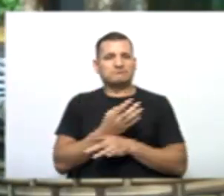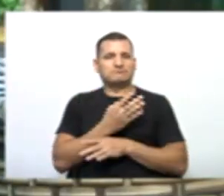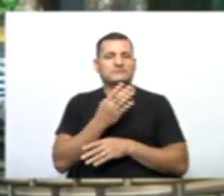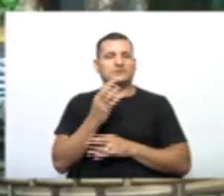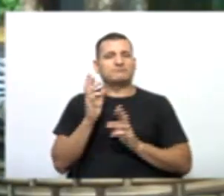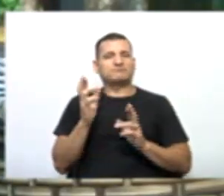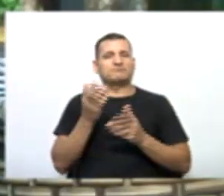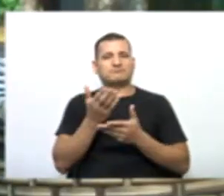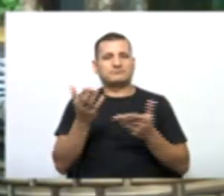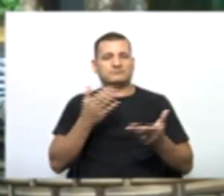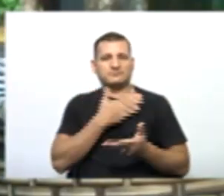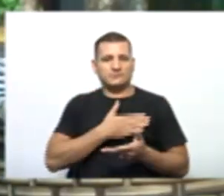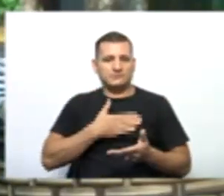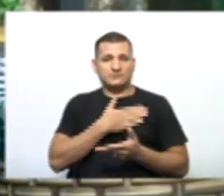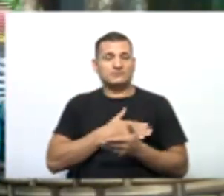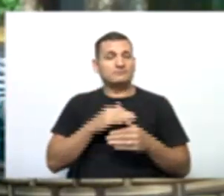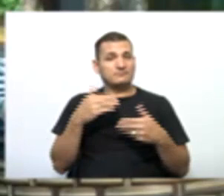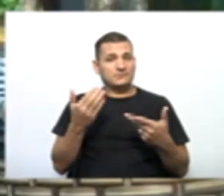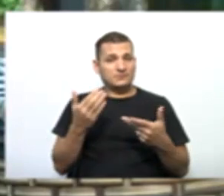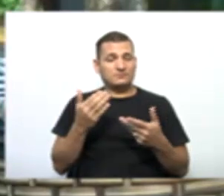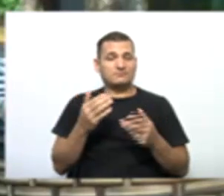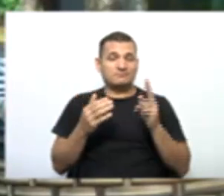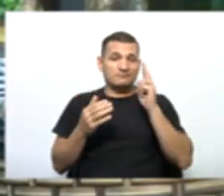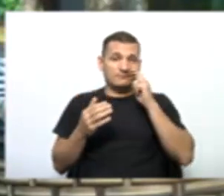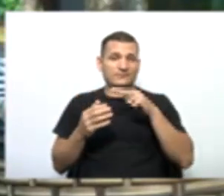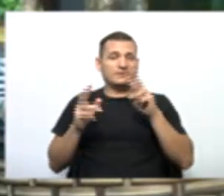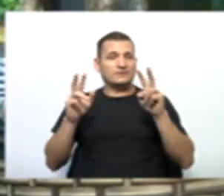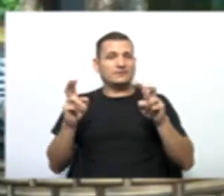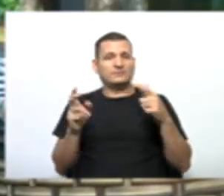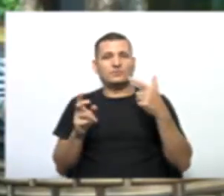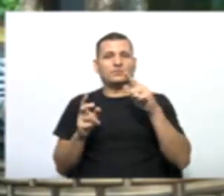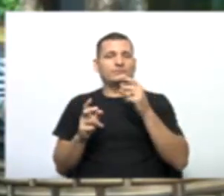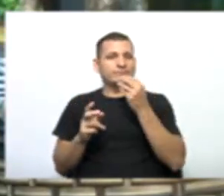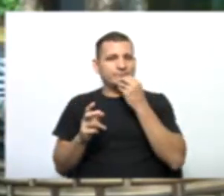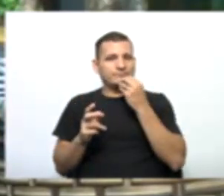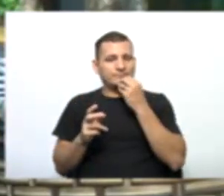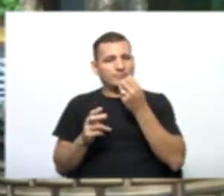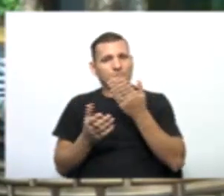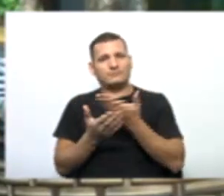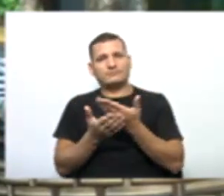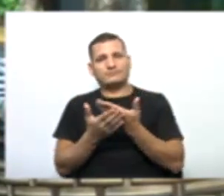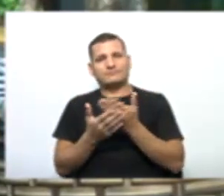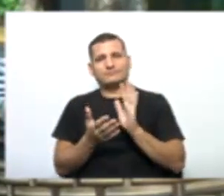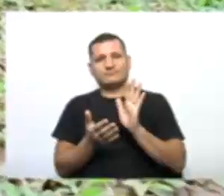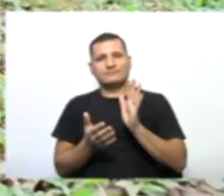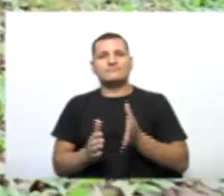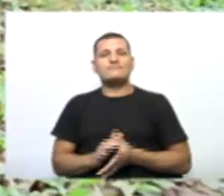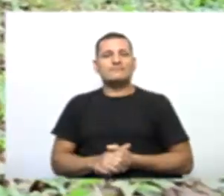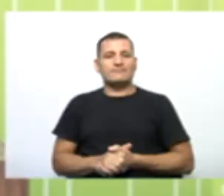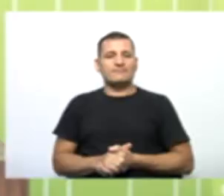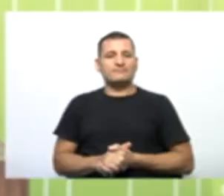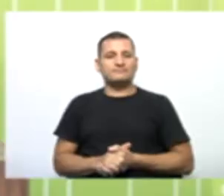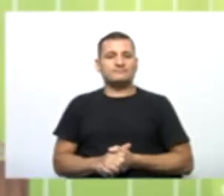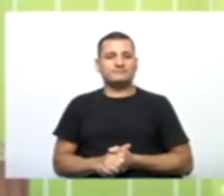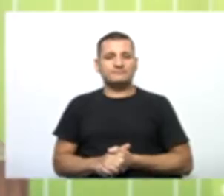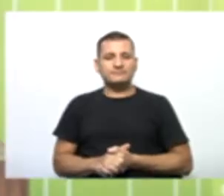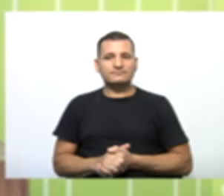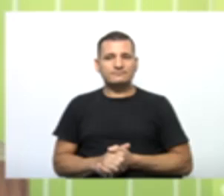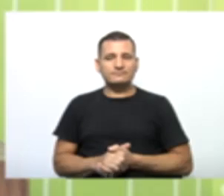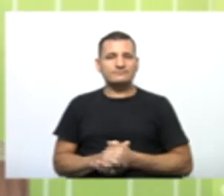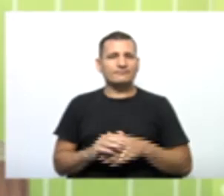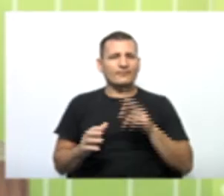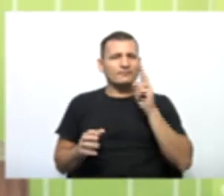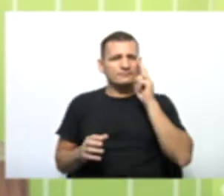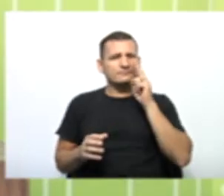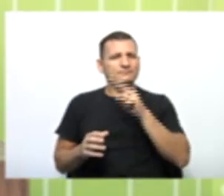tenha gostado e, claro, nos vemos com um tema também interessante numa outra oportunidade. Bons estudos e até a próxima. Olha